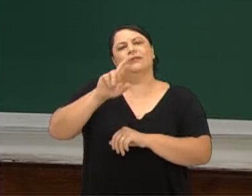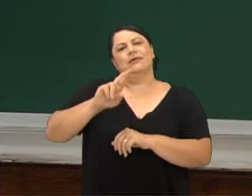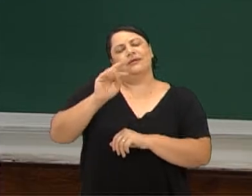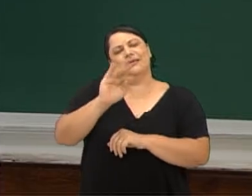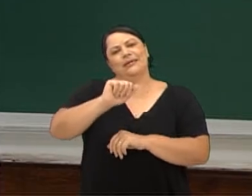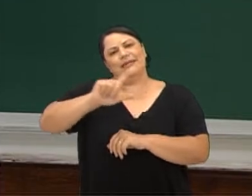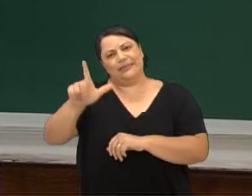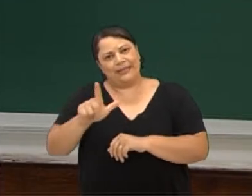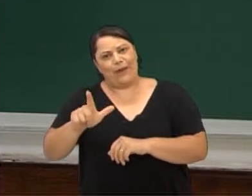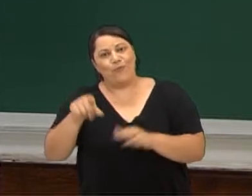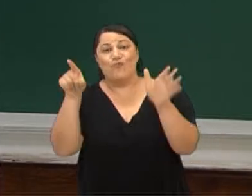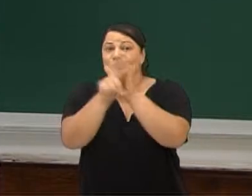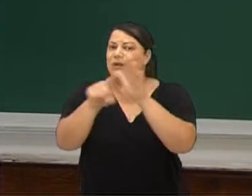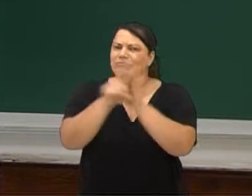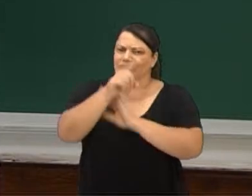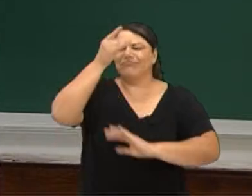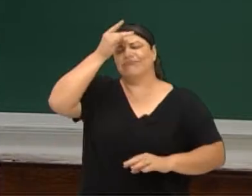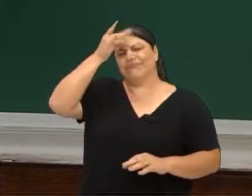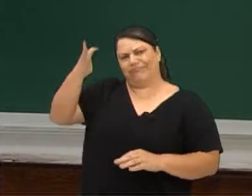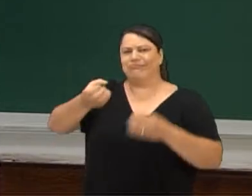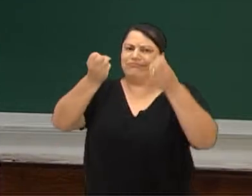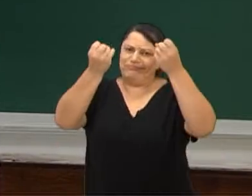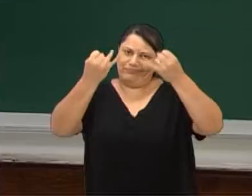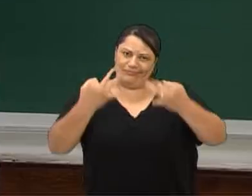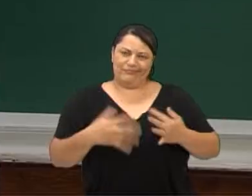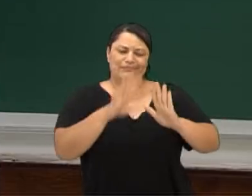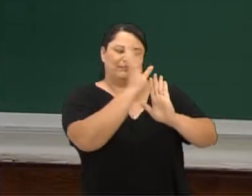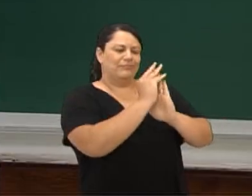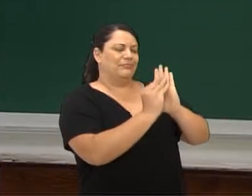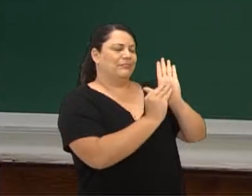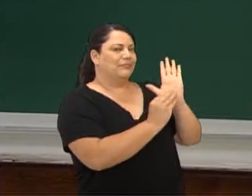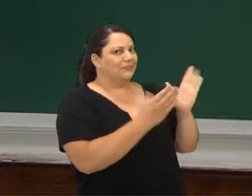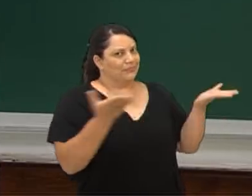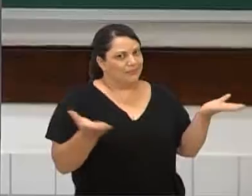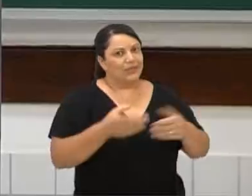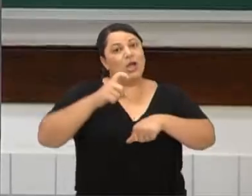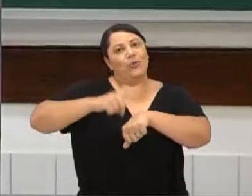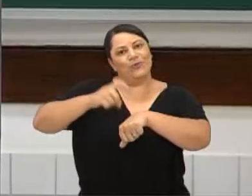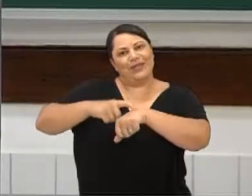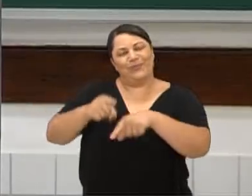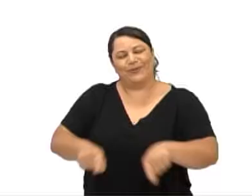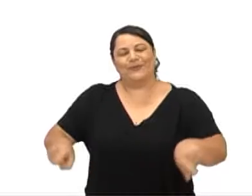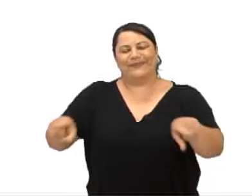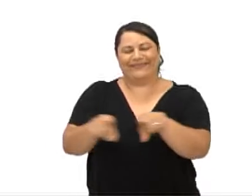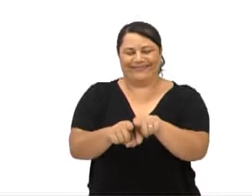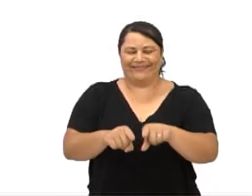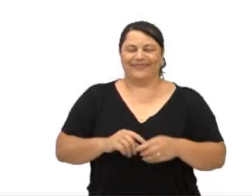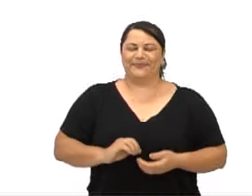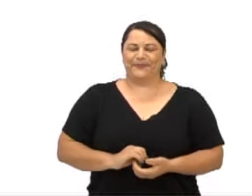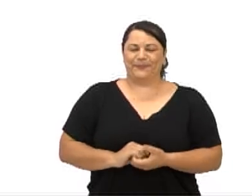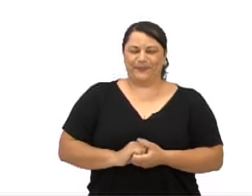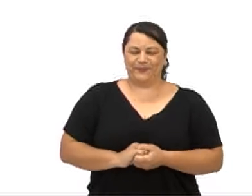Pergunta bem tranquila, hein? Falamos bastante sobre esse conteúdo. Mais um tempo e nós já voltamos.